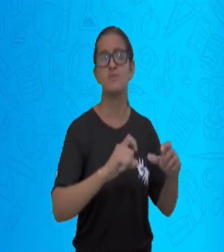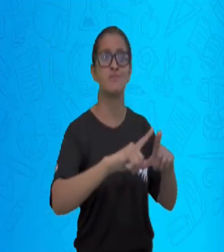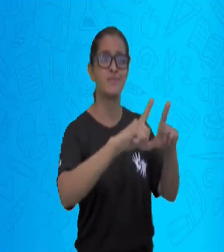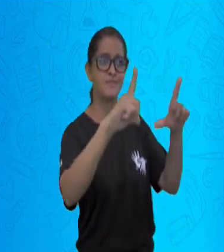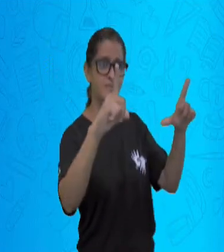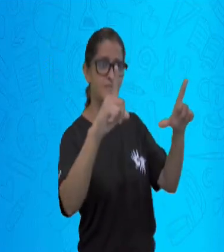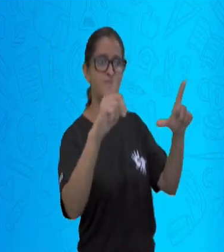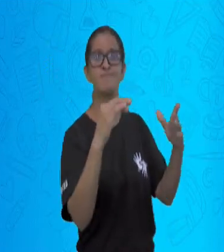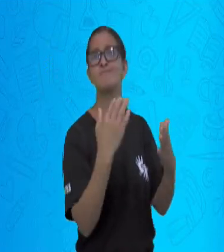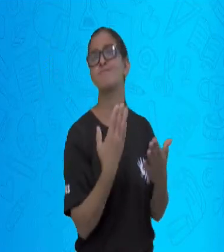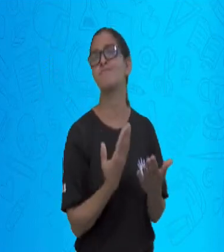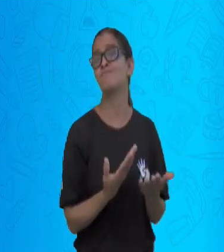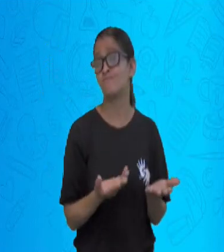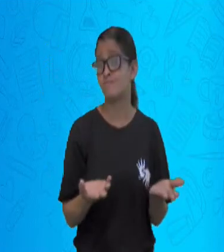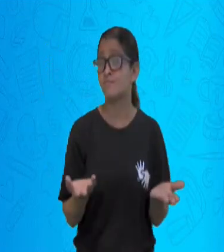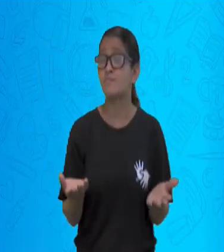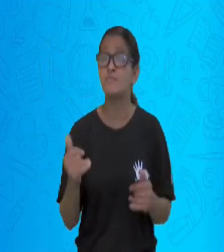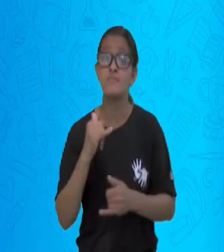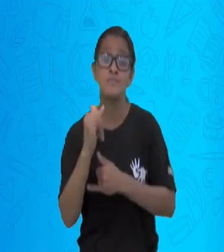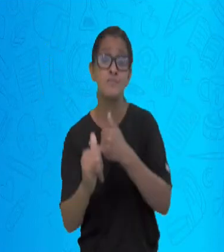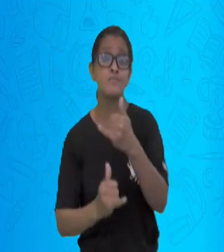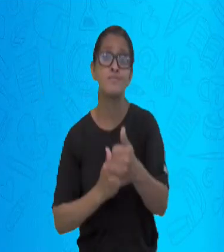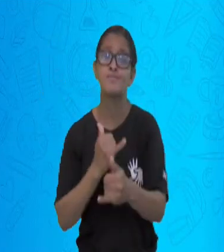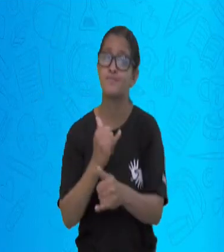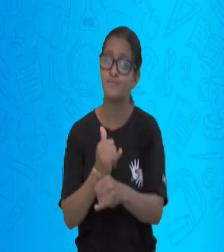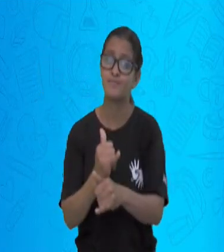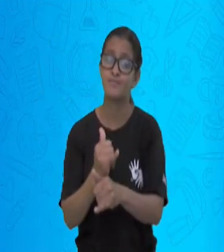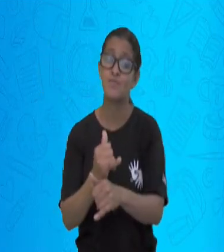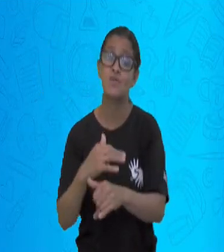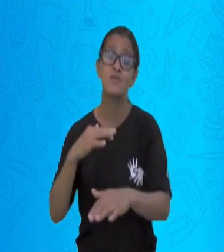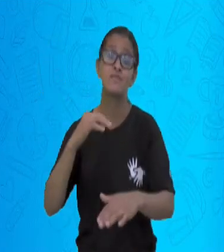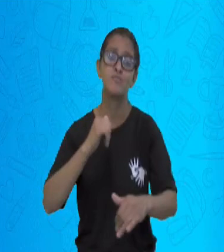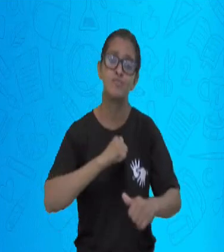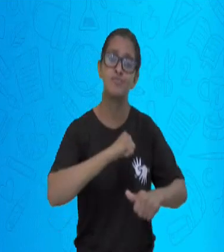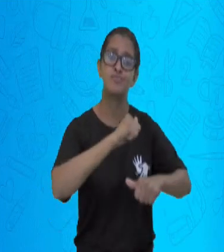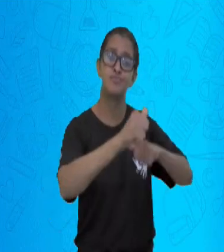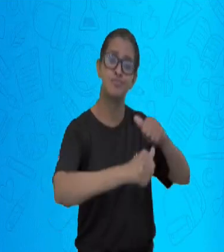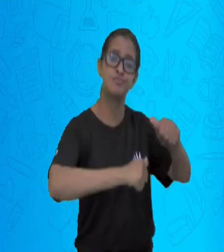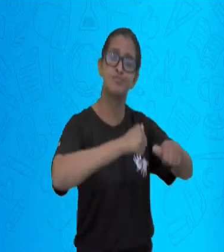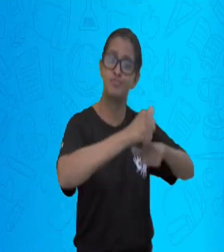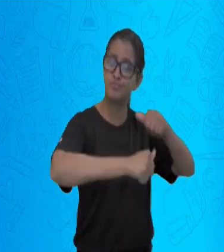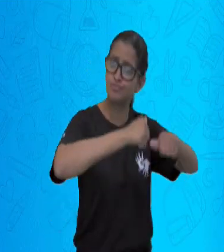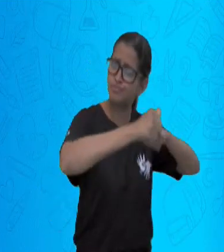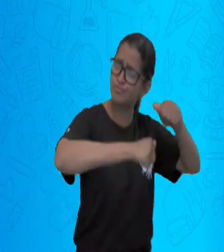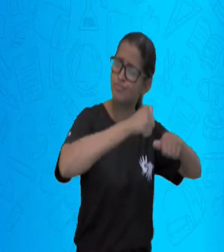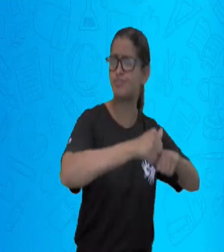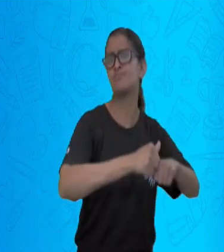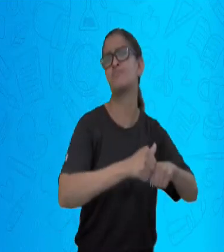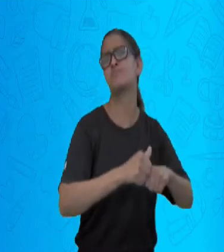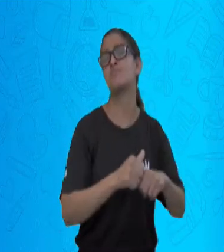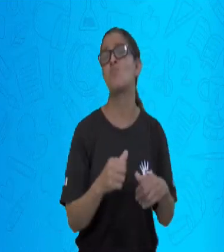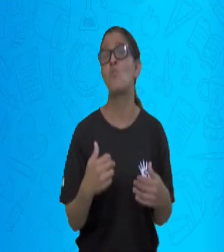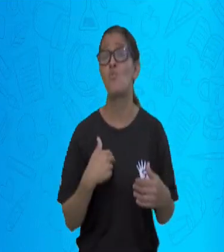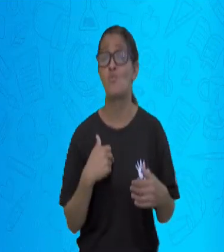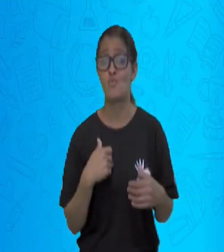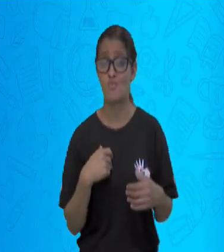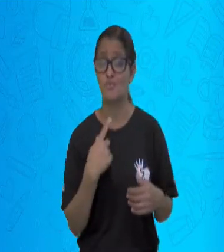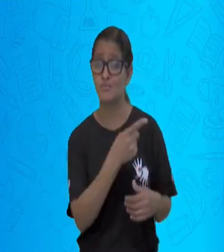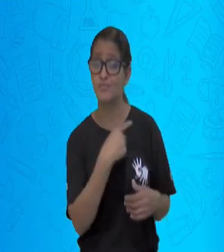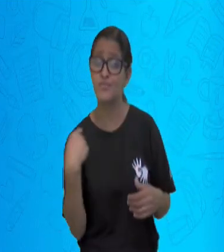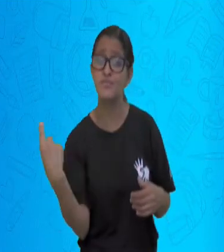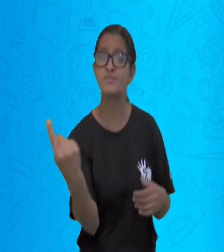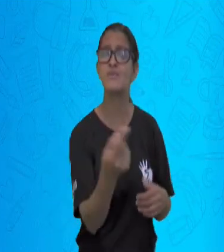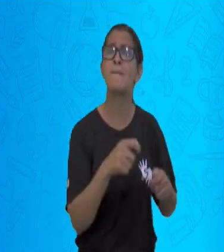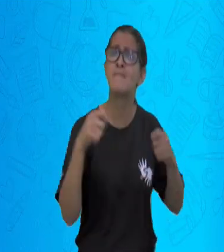da internet, ela é uma coisa que constantemente tem transformação. E nós precisamos nos atualizar, por quê? Porque ela muda